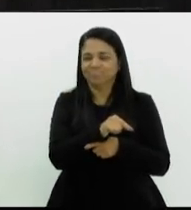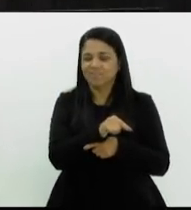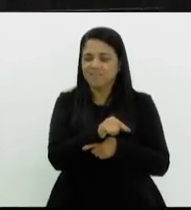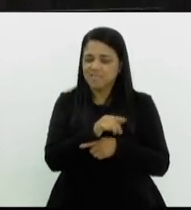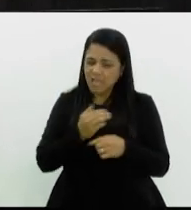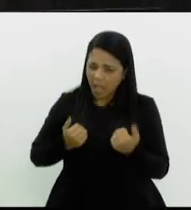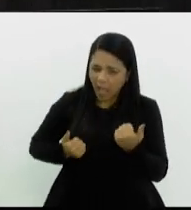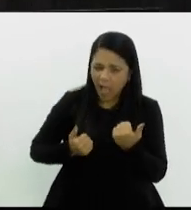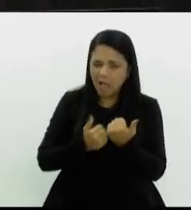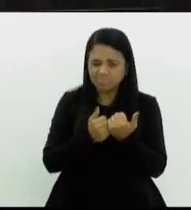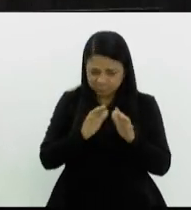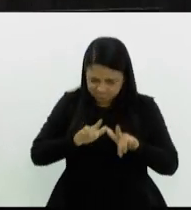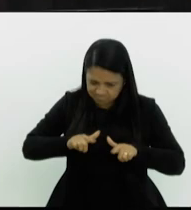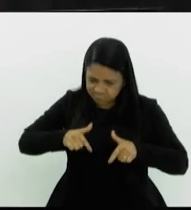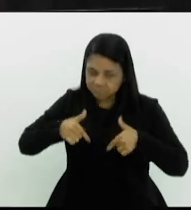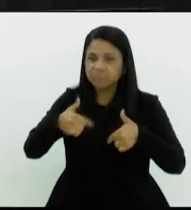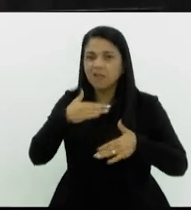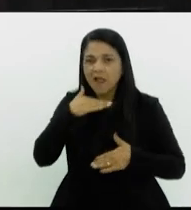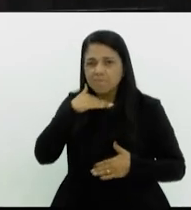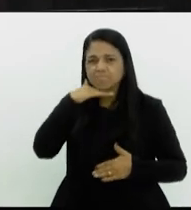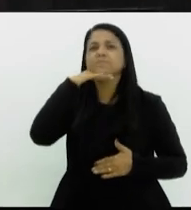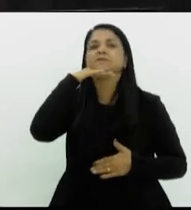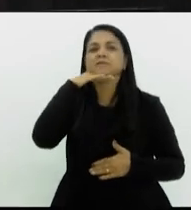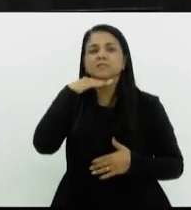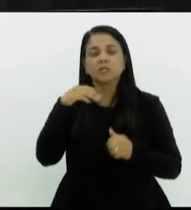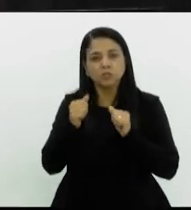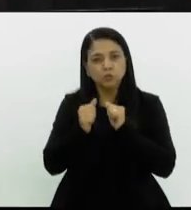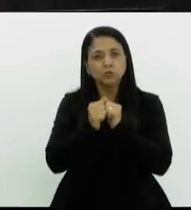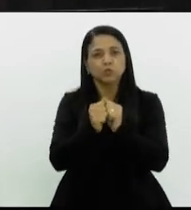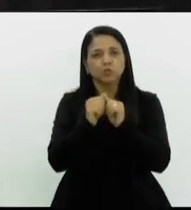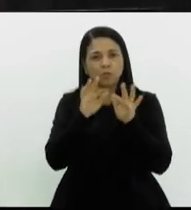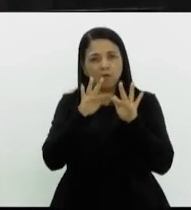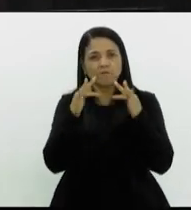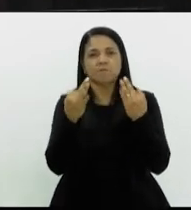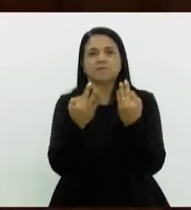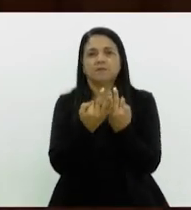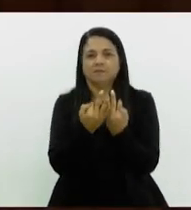tudo aquilo de cabeça erguida, junto com a família.